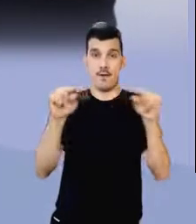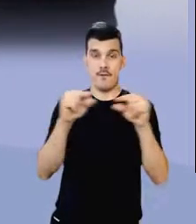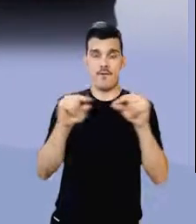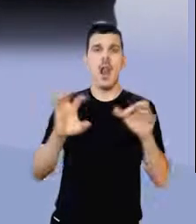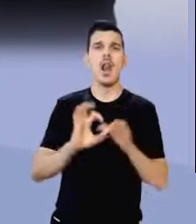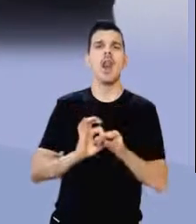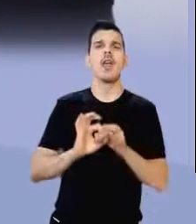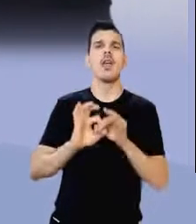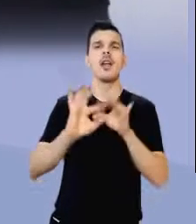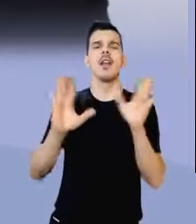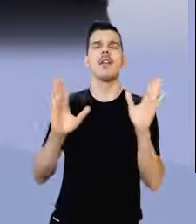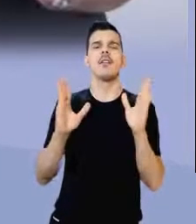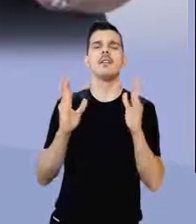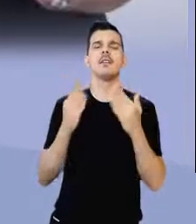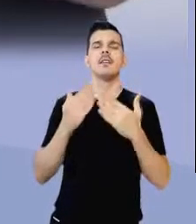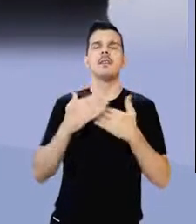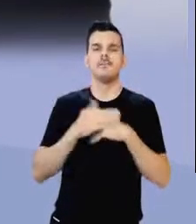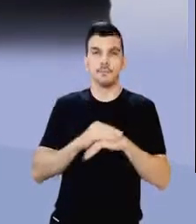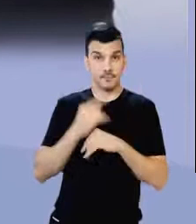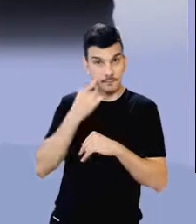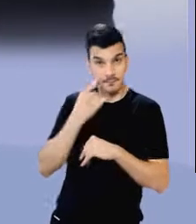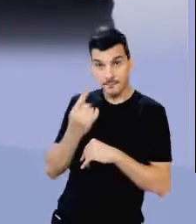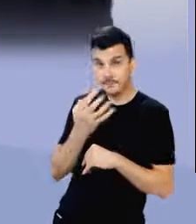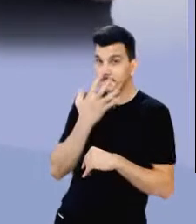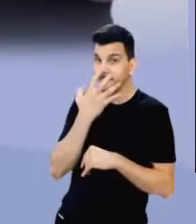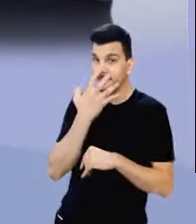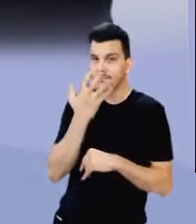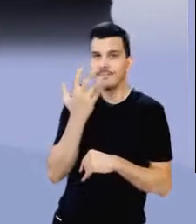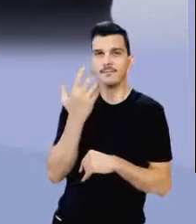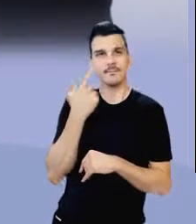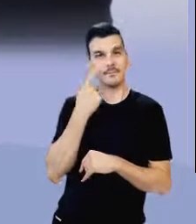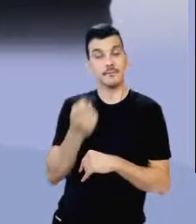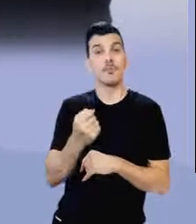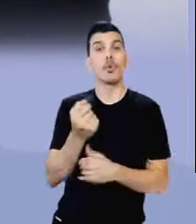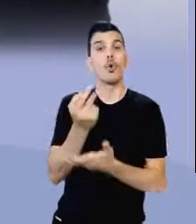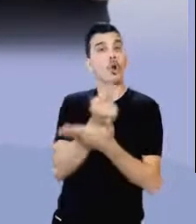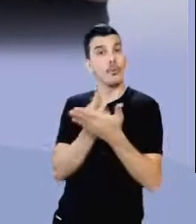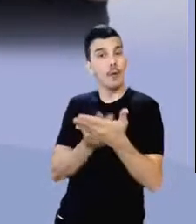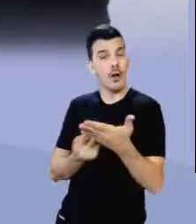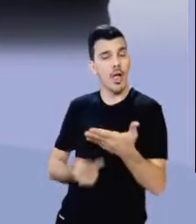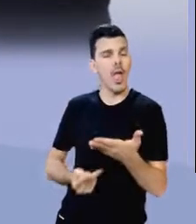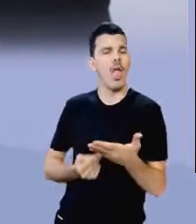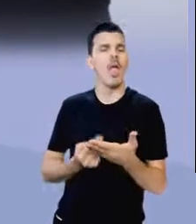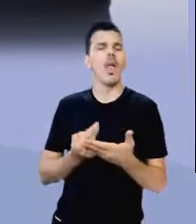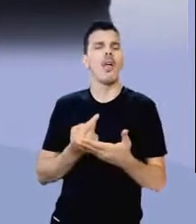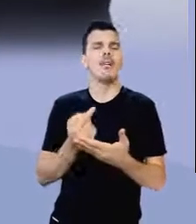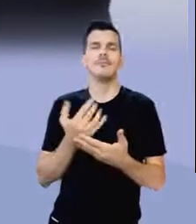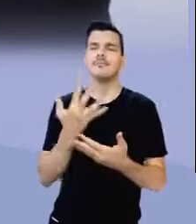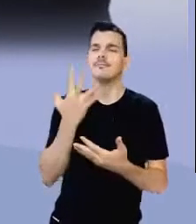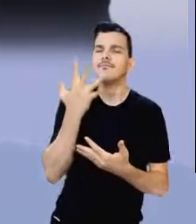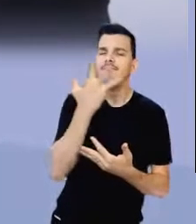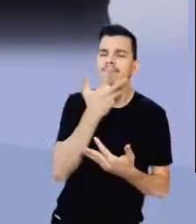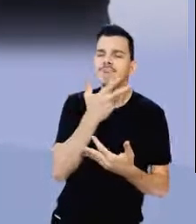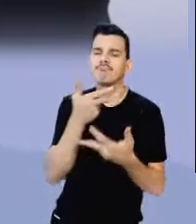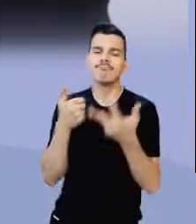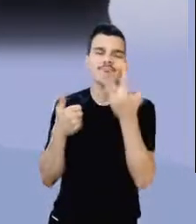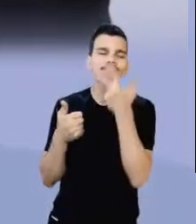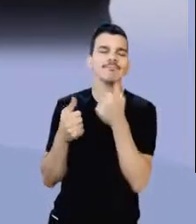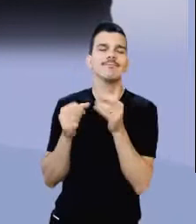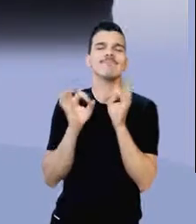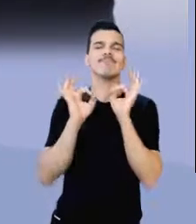serão livres e brancos. Veja que bacana, um poema